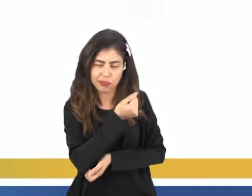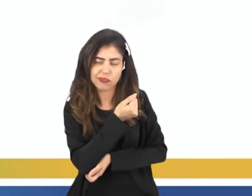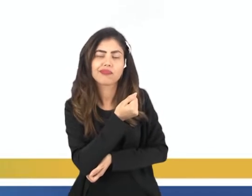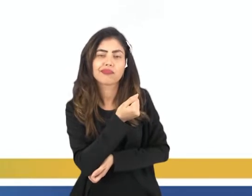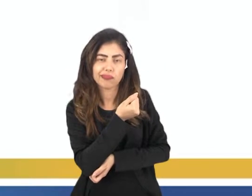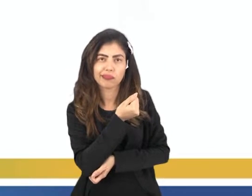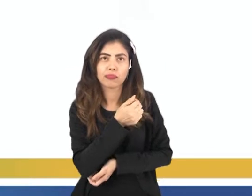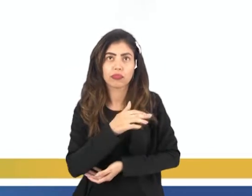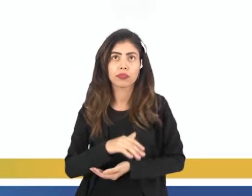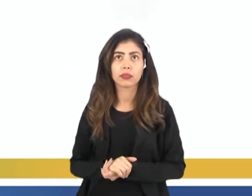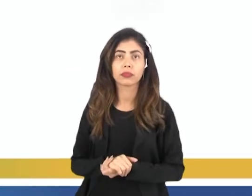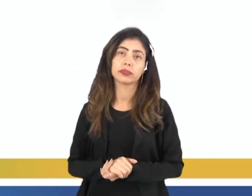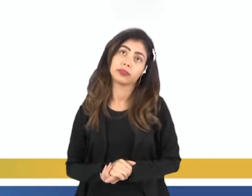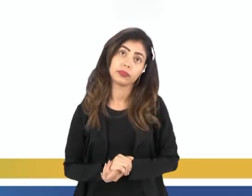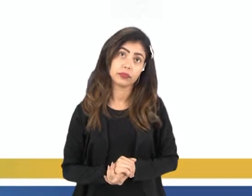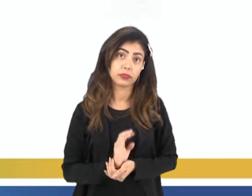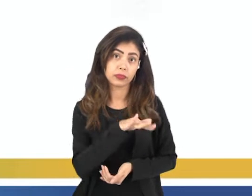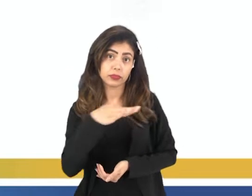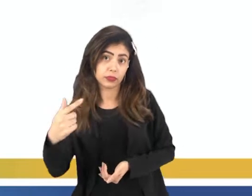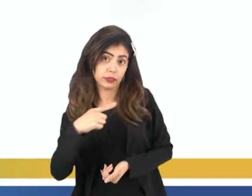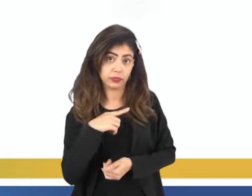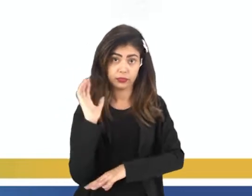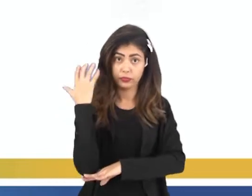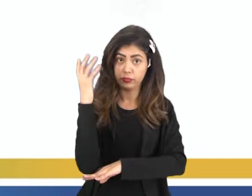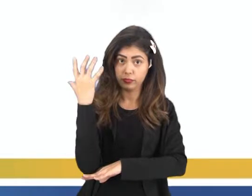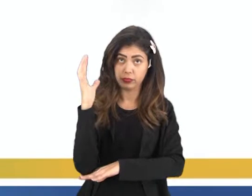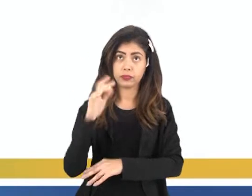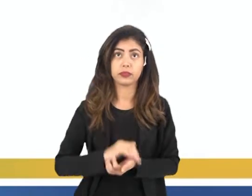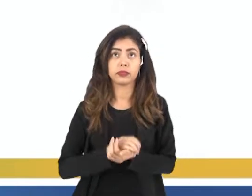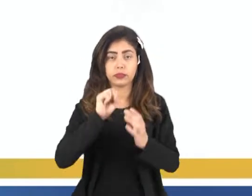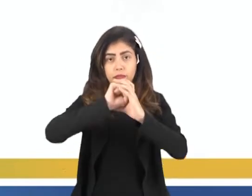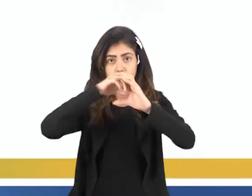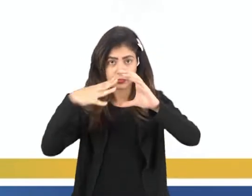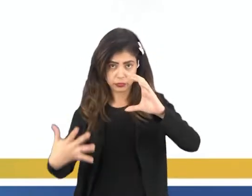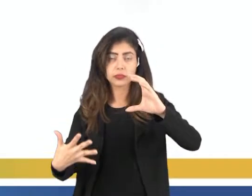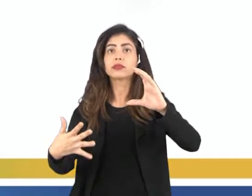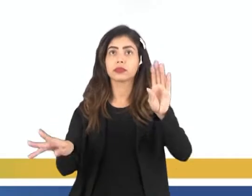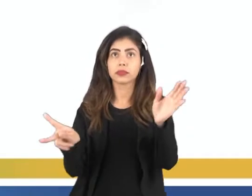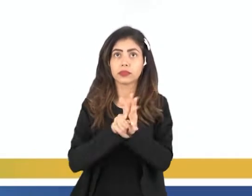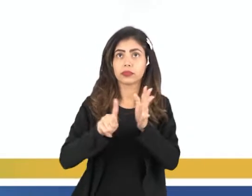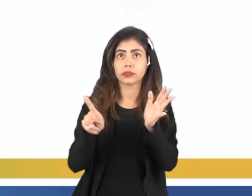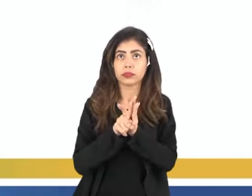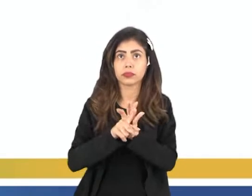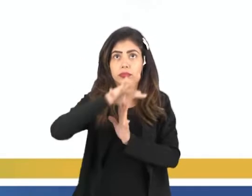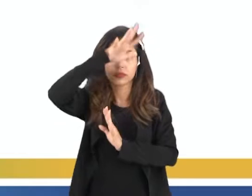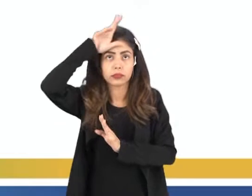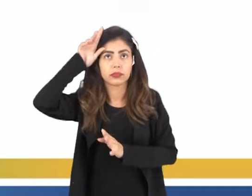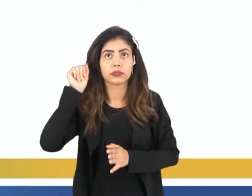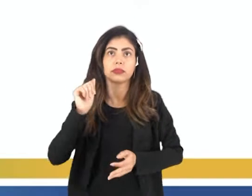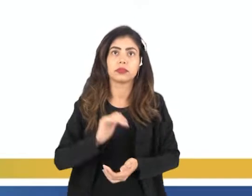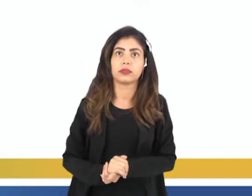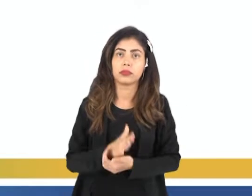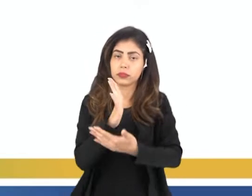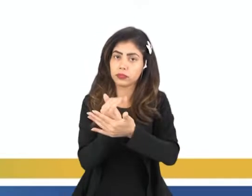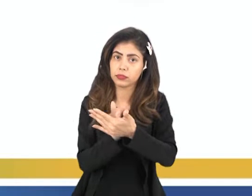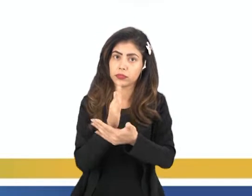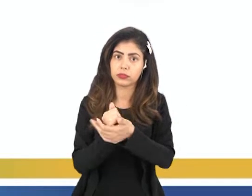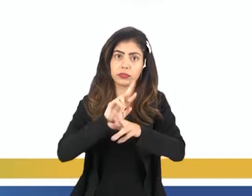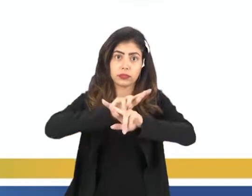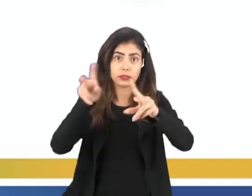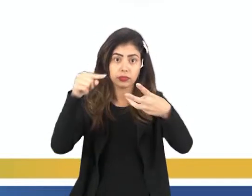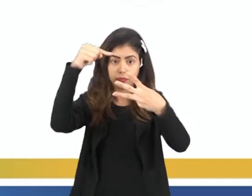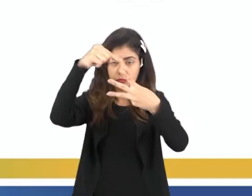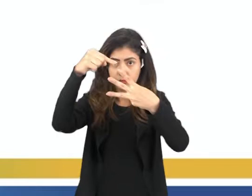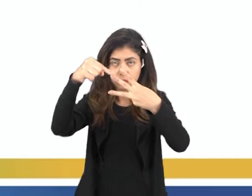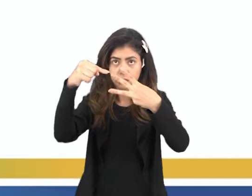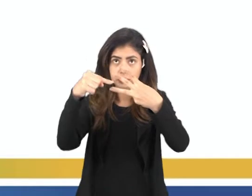mesmo. Quanto à vegetação, uma característica do bioma amazônico é que a vegetação divide-se em